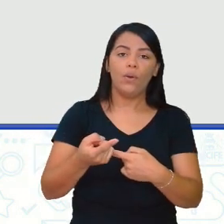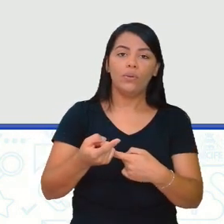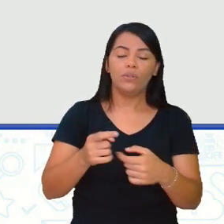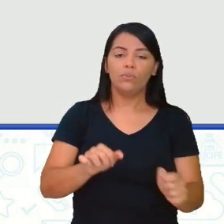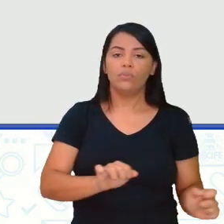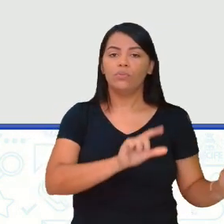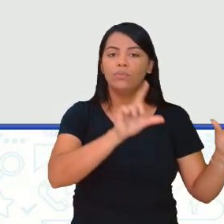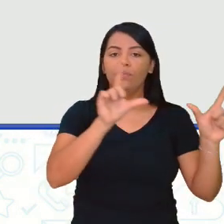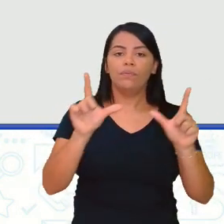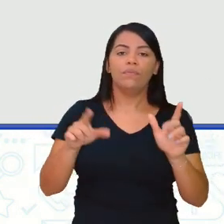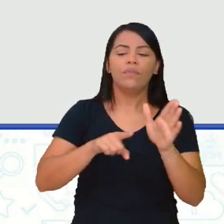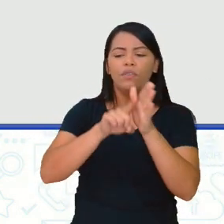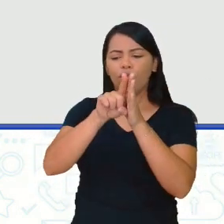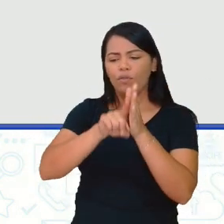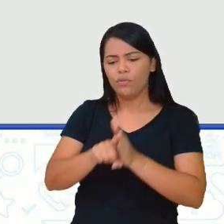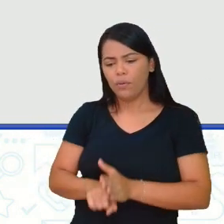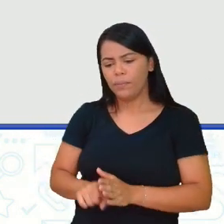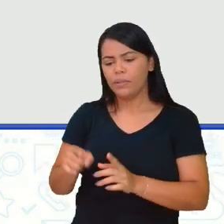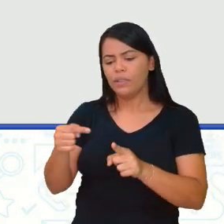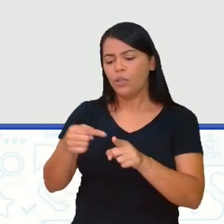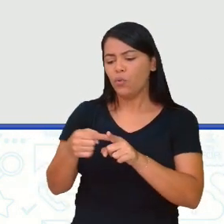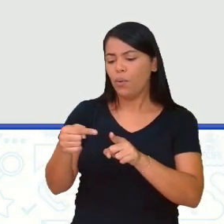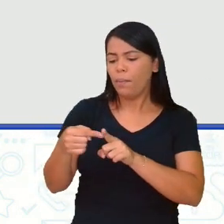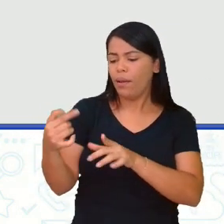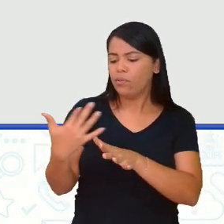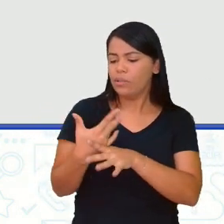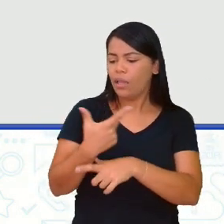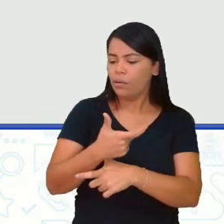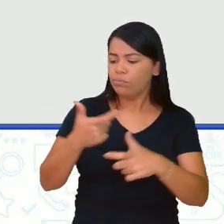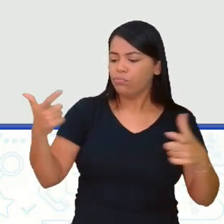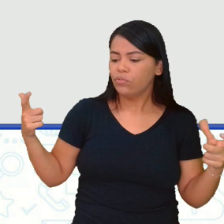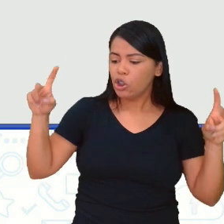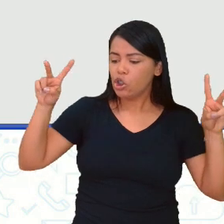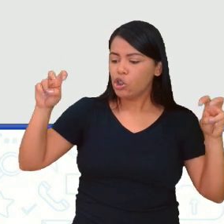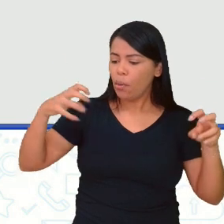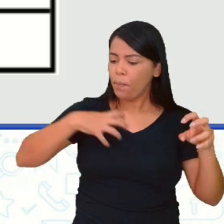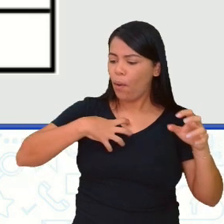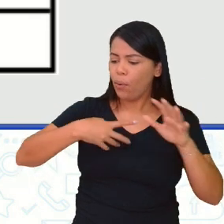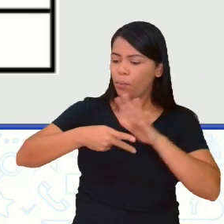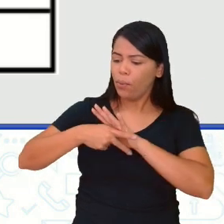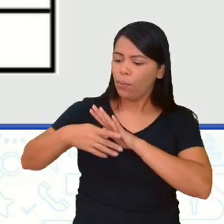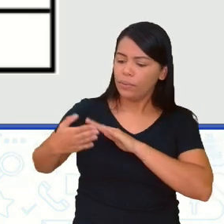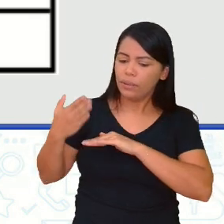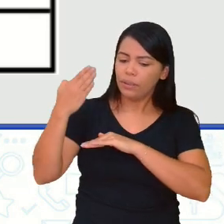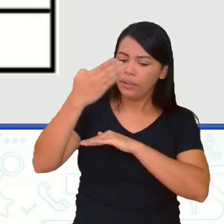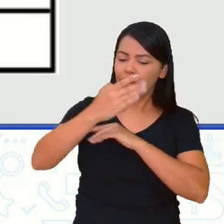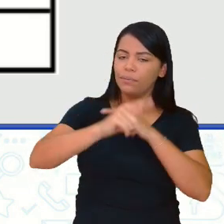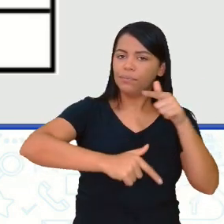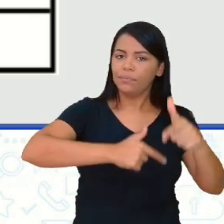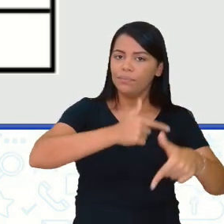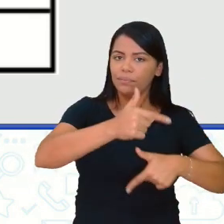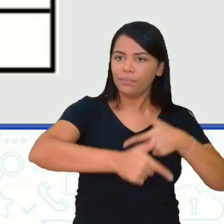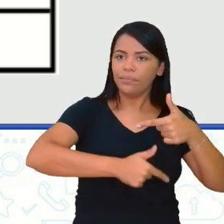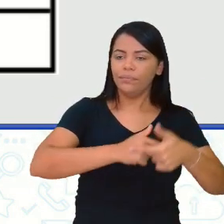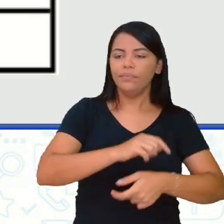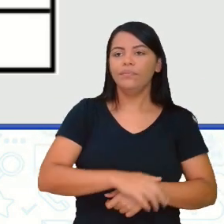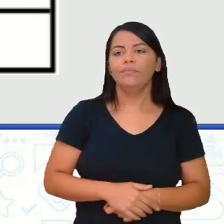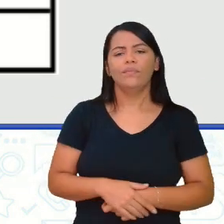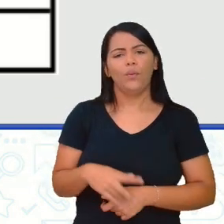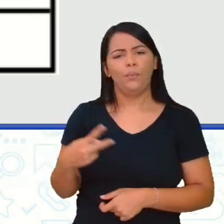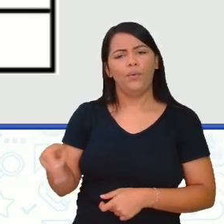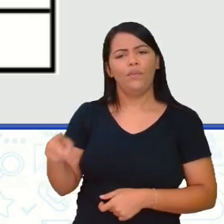um bairro de uma grande cidade sobre os modos de ir ao trabalho. Professor, isso é um